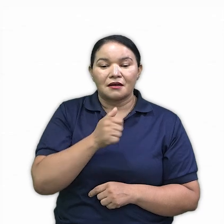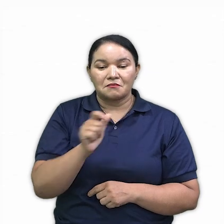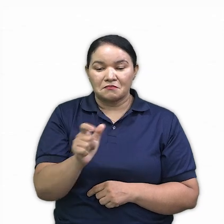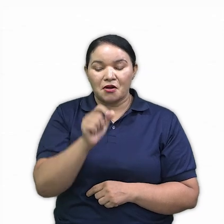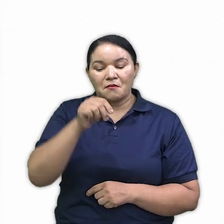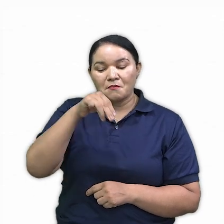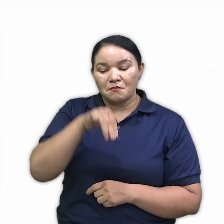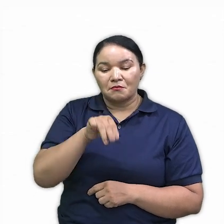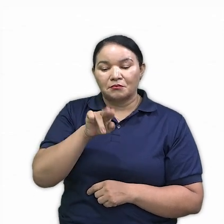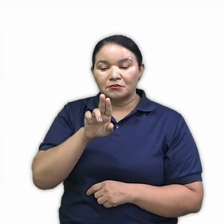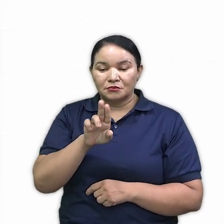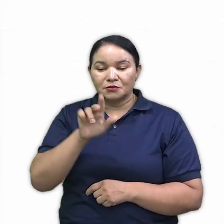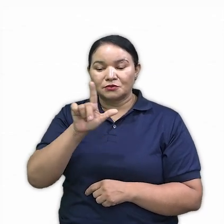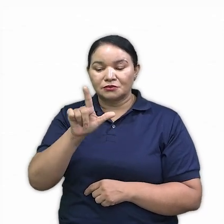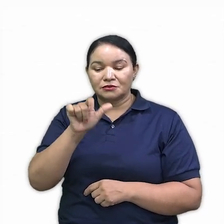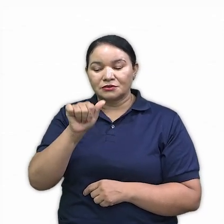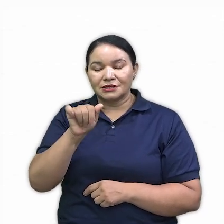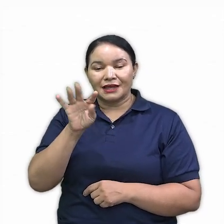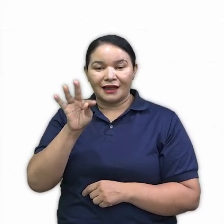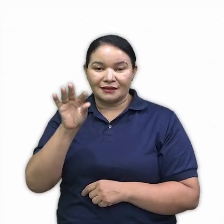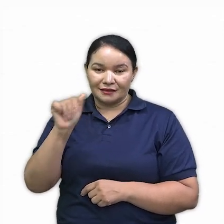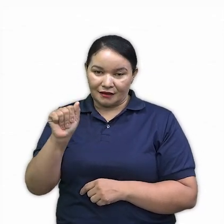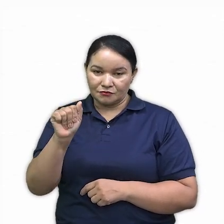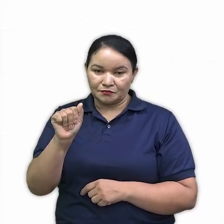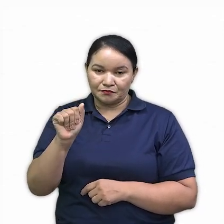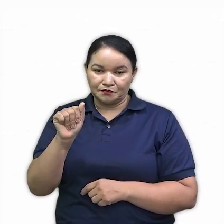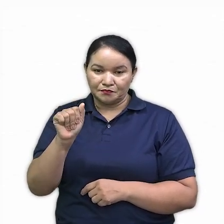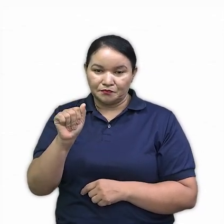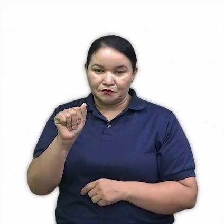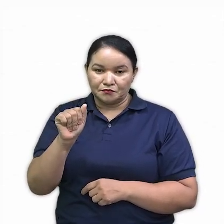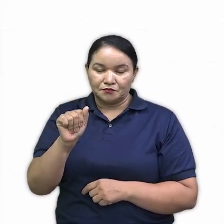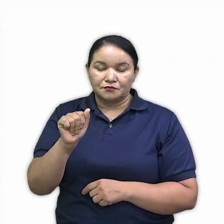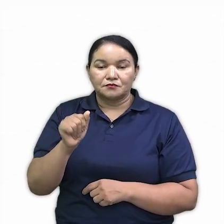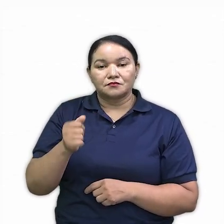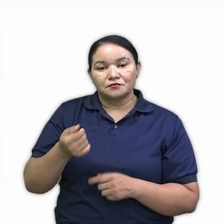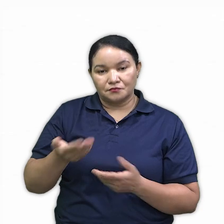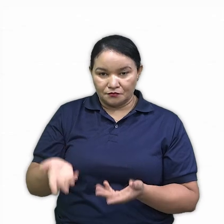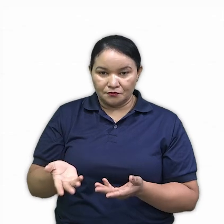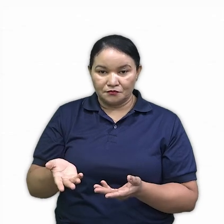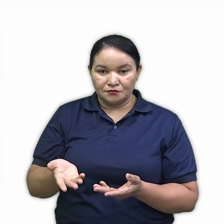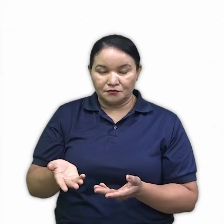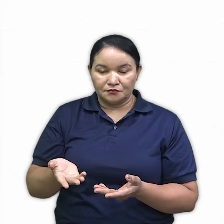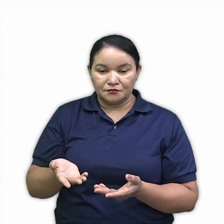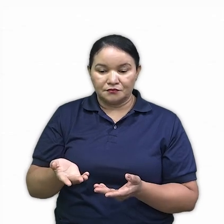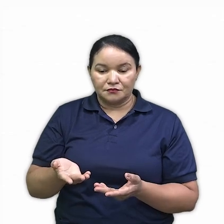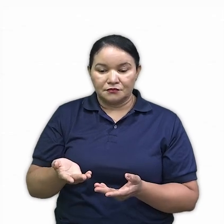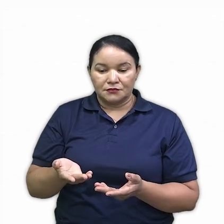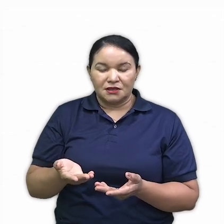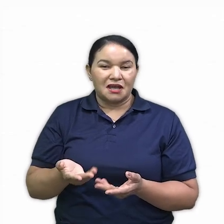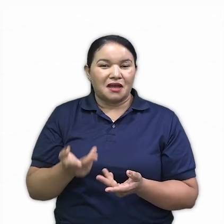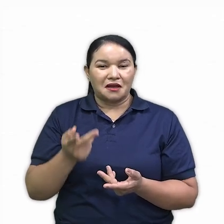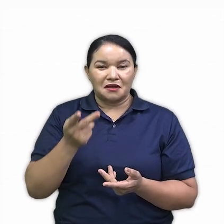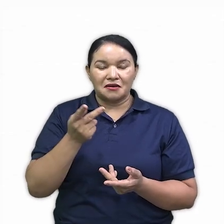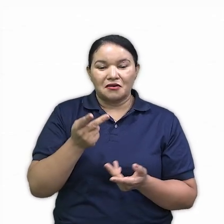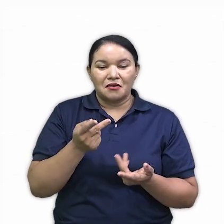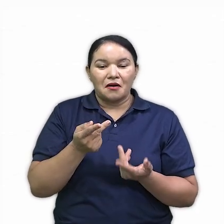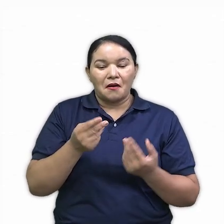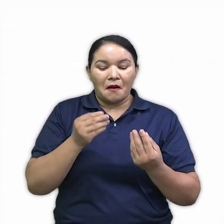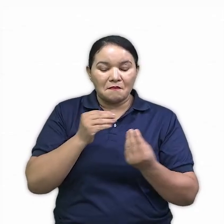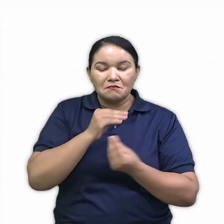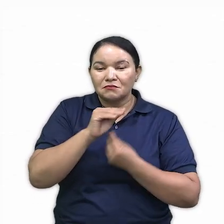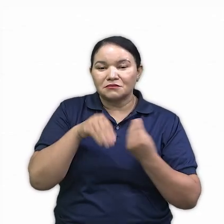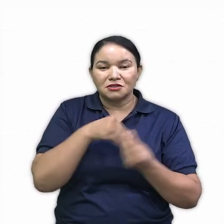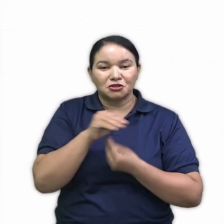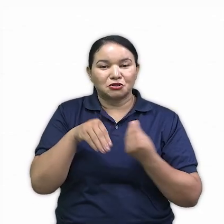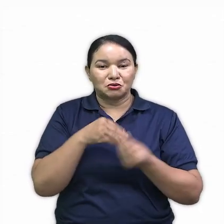mulata. Aqui o cara está ofendendo, está colocando ali, né, como se fosse ali essa miscigenação, né, que